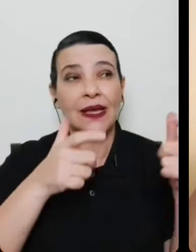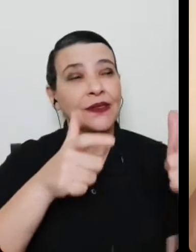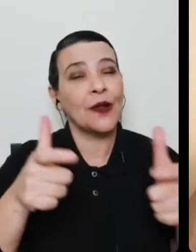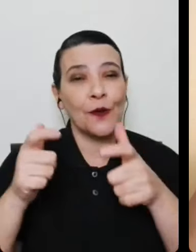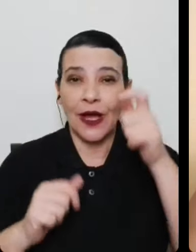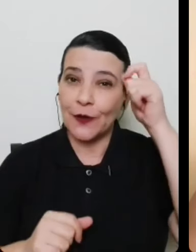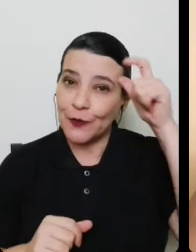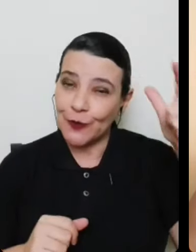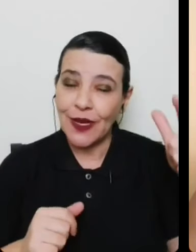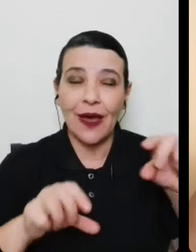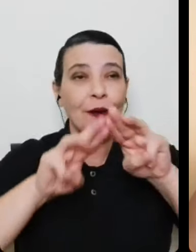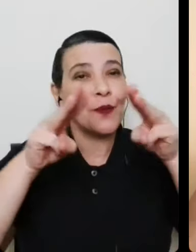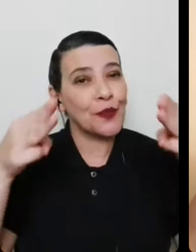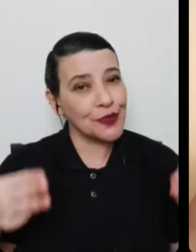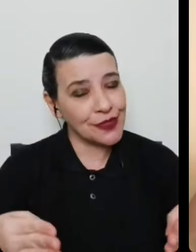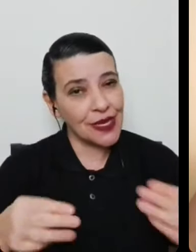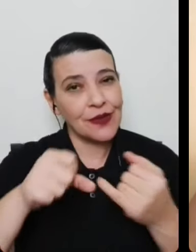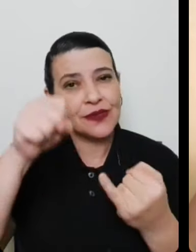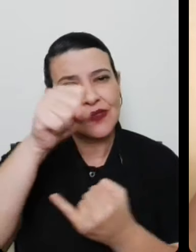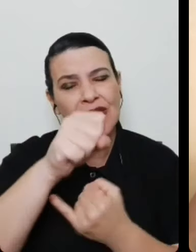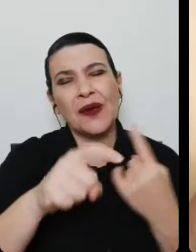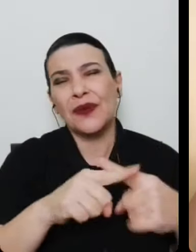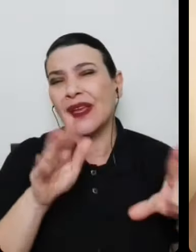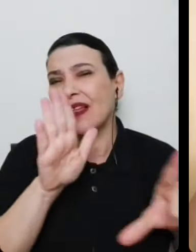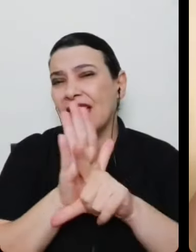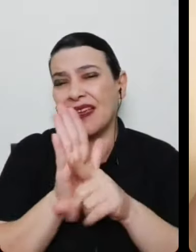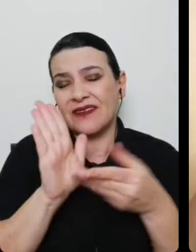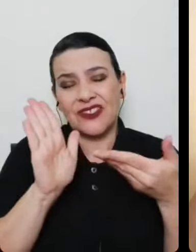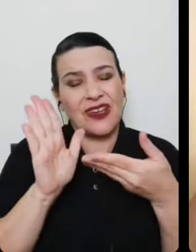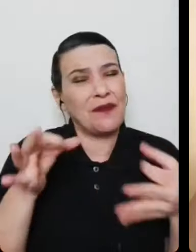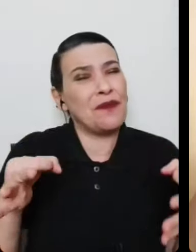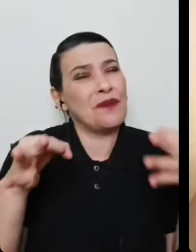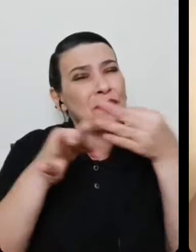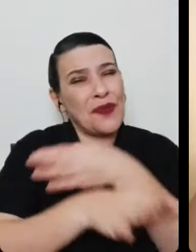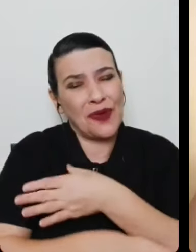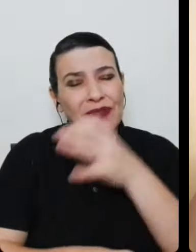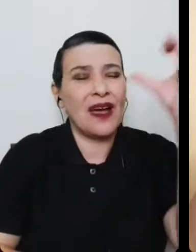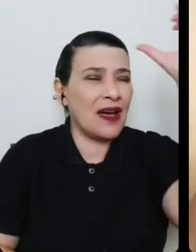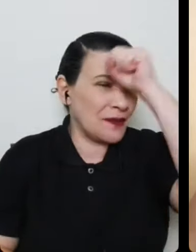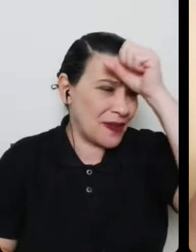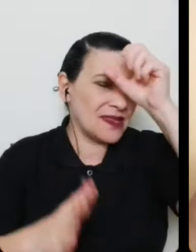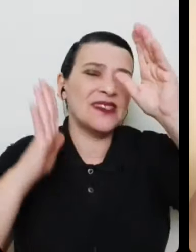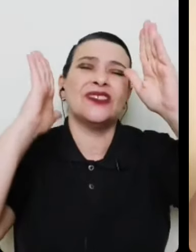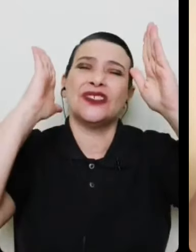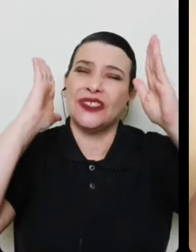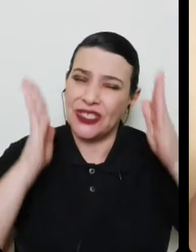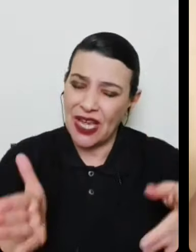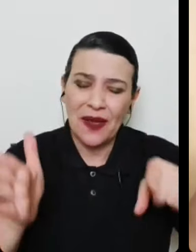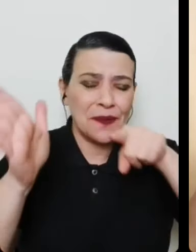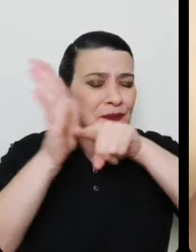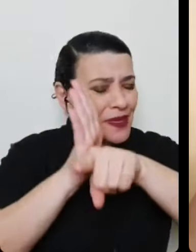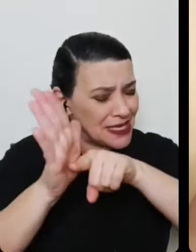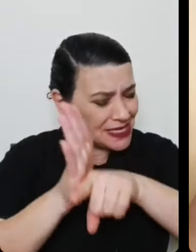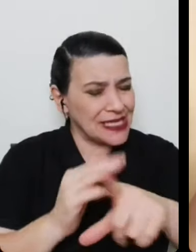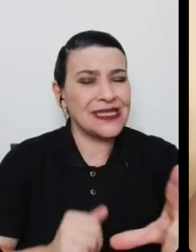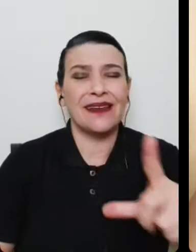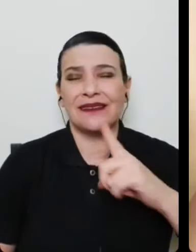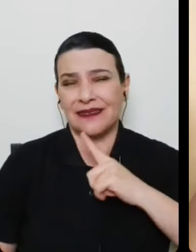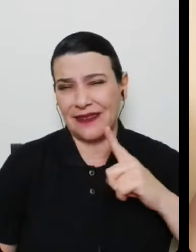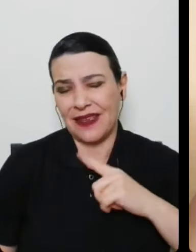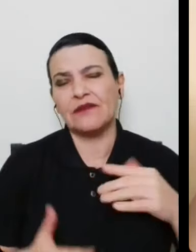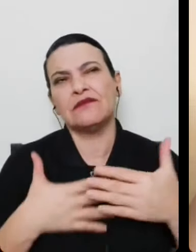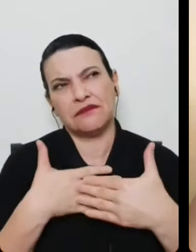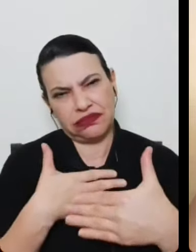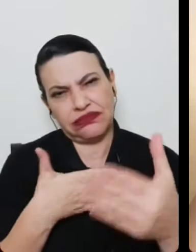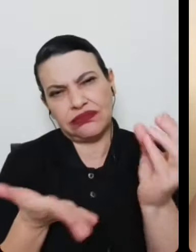E aí o processo continua. Porque legislação já tem. Conhecimento sobre isso já tem, pesquisa tem, e tem muito ainda a ser